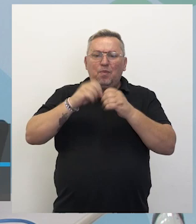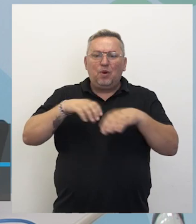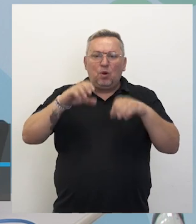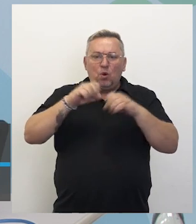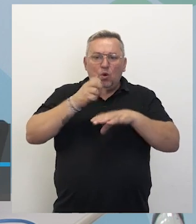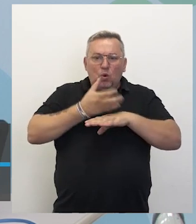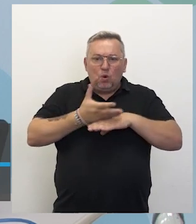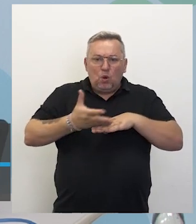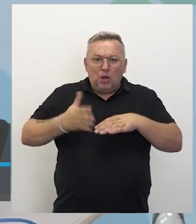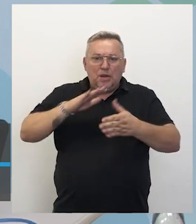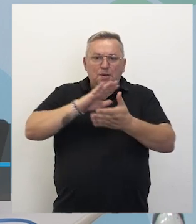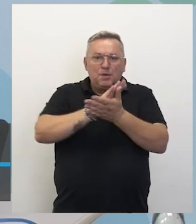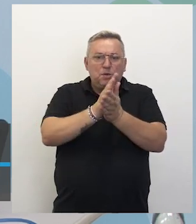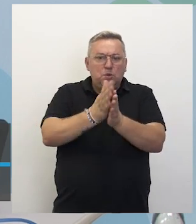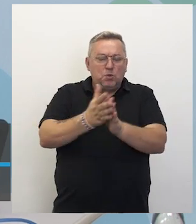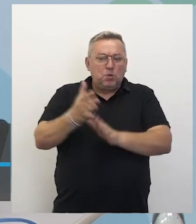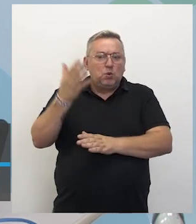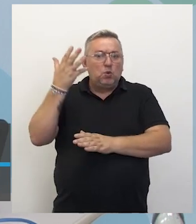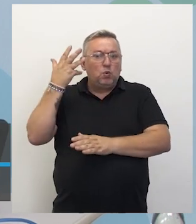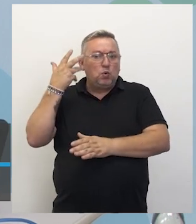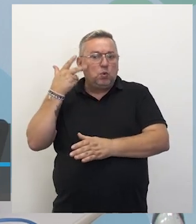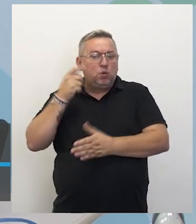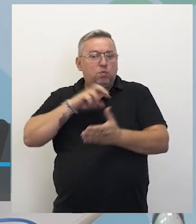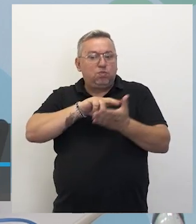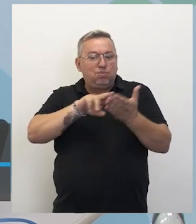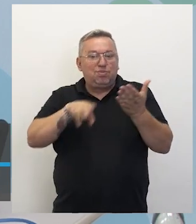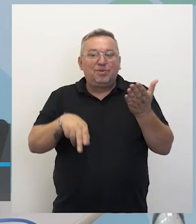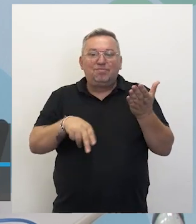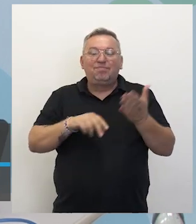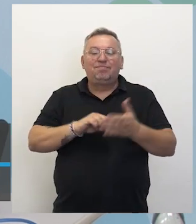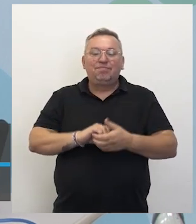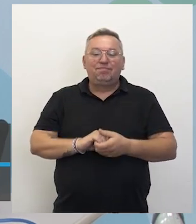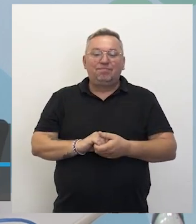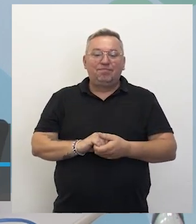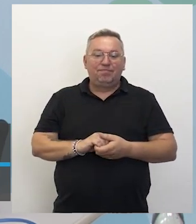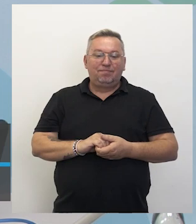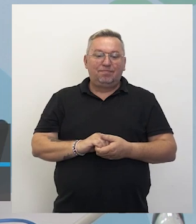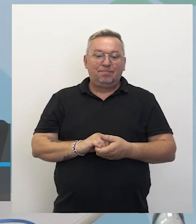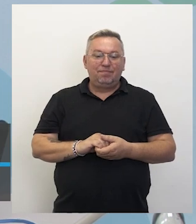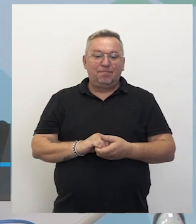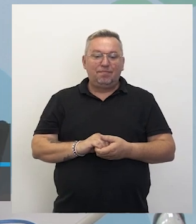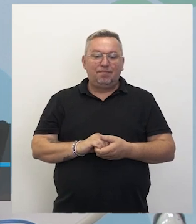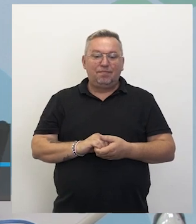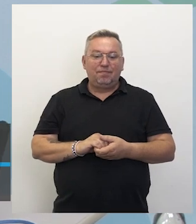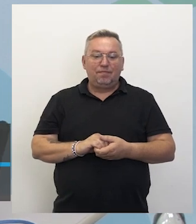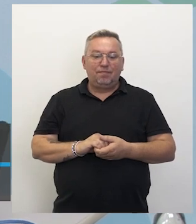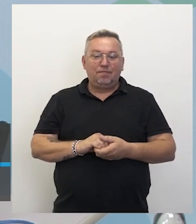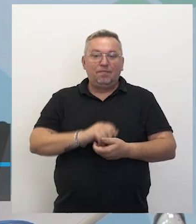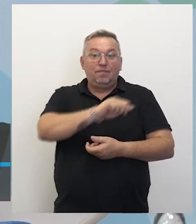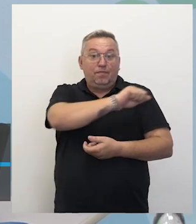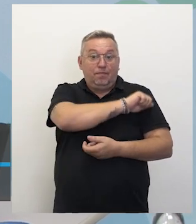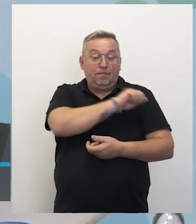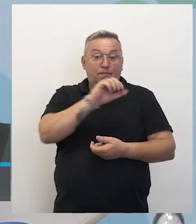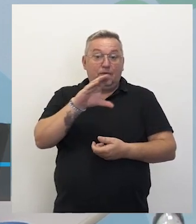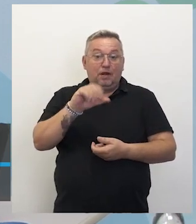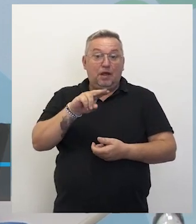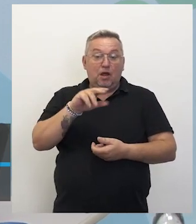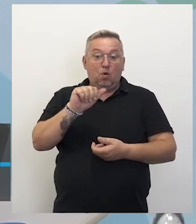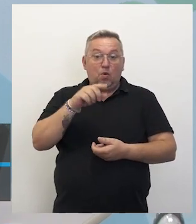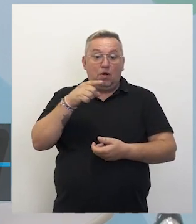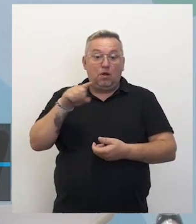os habitats dos animais. Oba! Aí, espera só que eu selecionei aqui. Ó, os alunos Cauã,